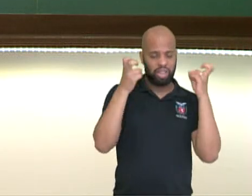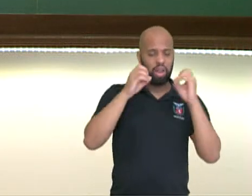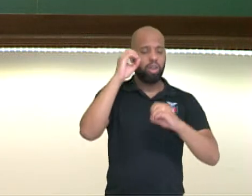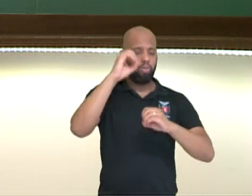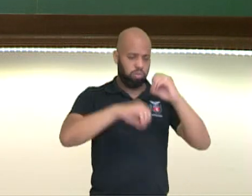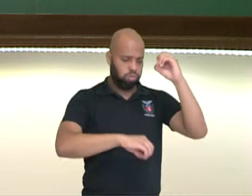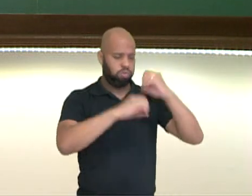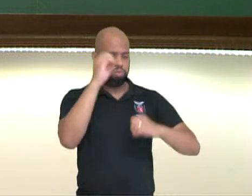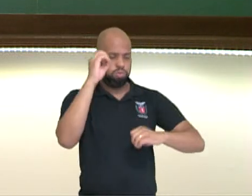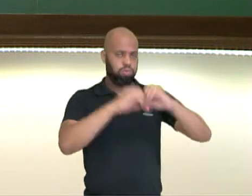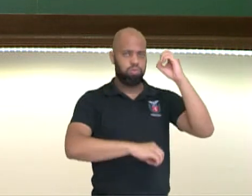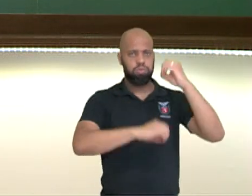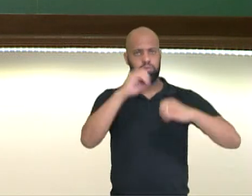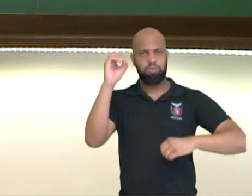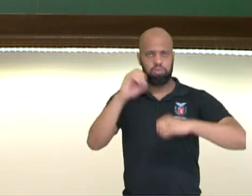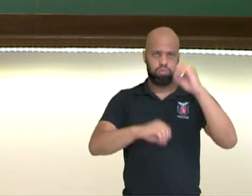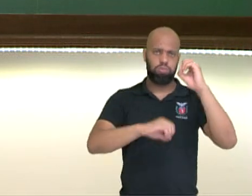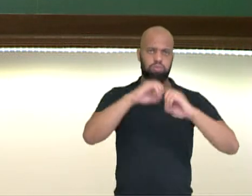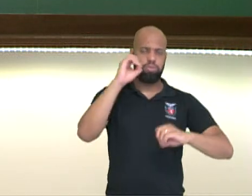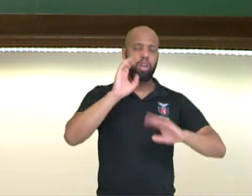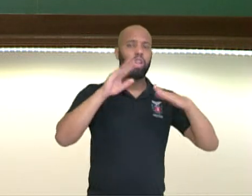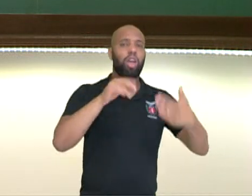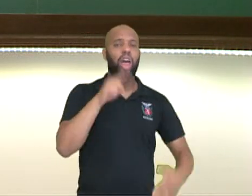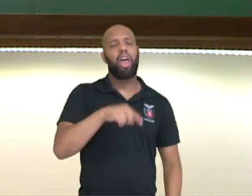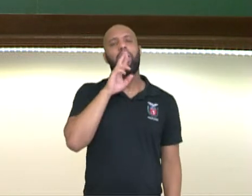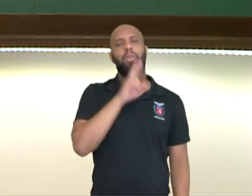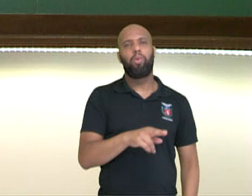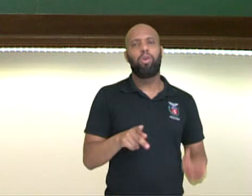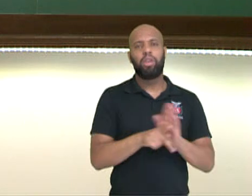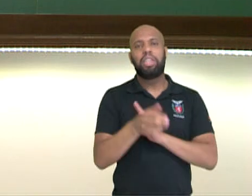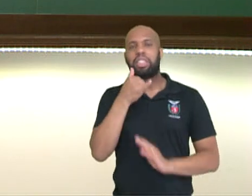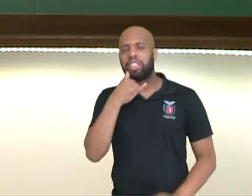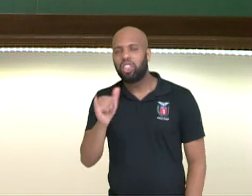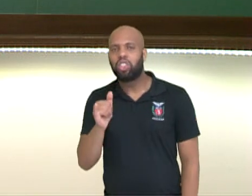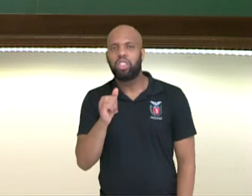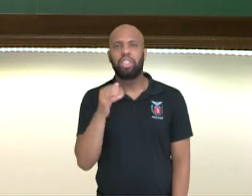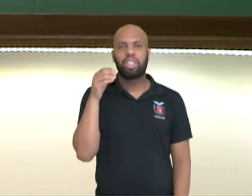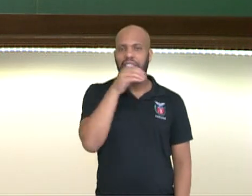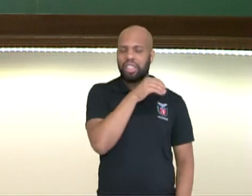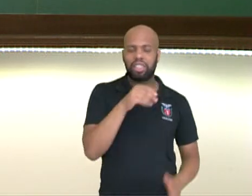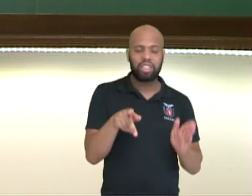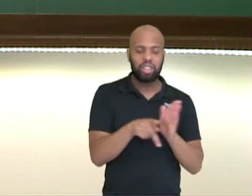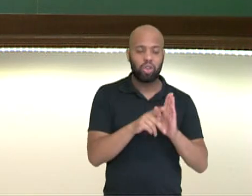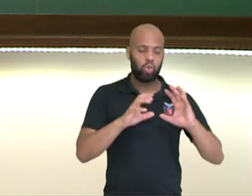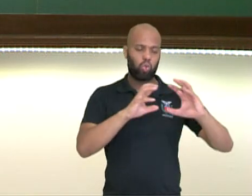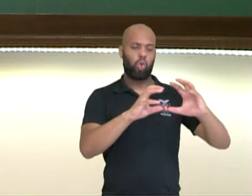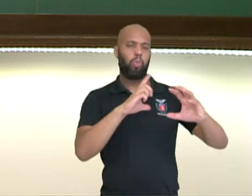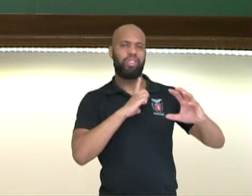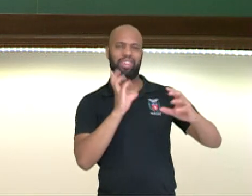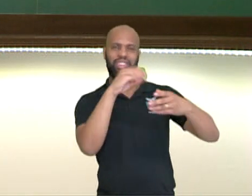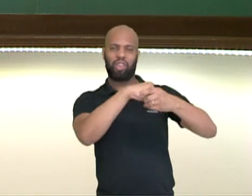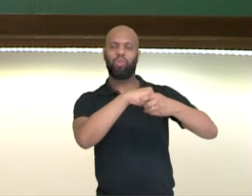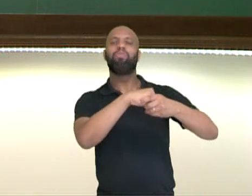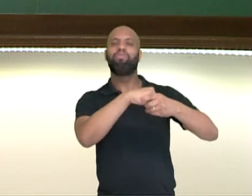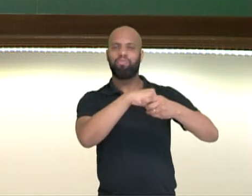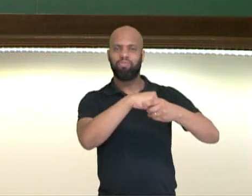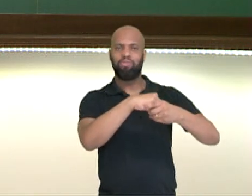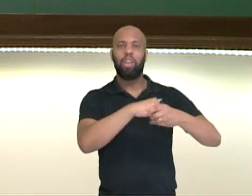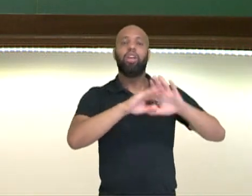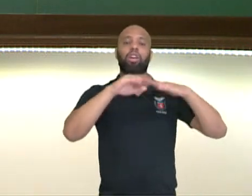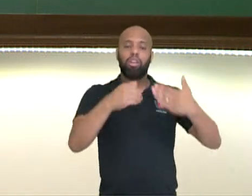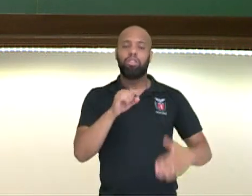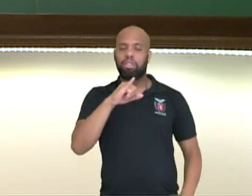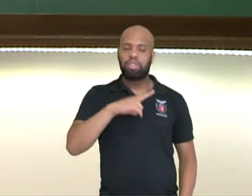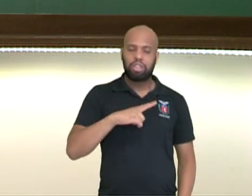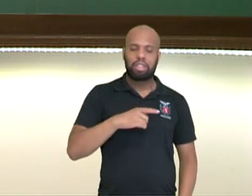um resultado da energia térmica que o corpo tem nesse momento, essa energia térmica acumulada no corpo. O fato de eu